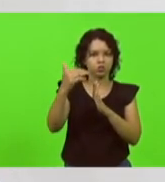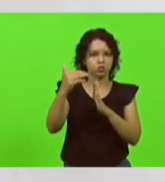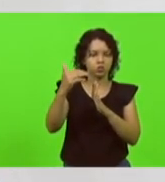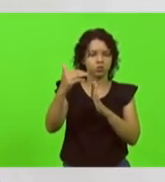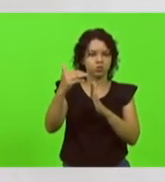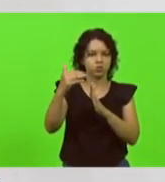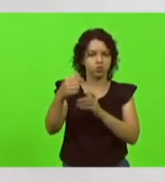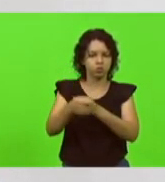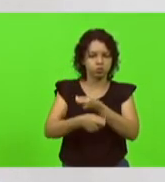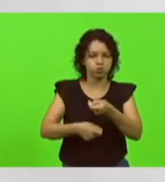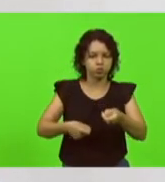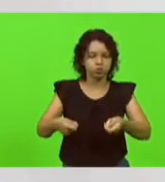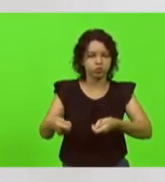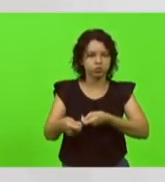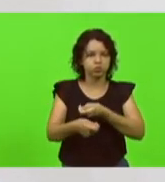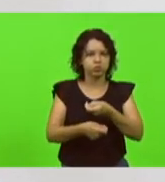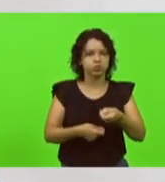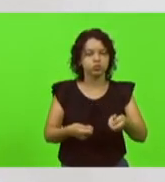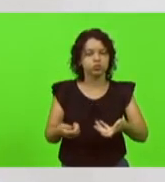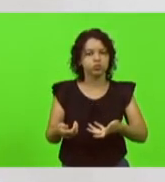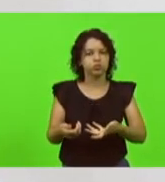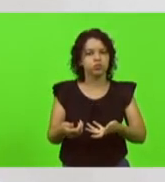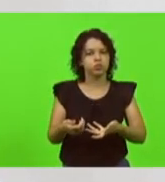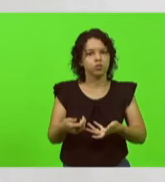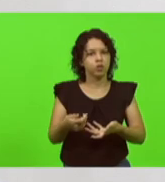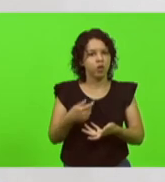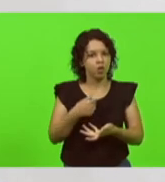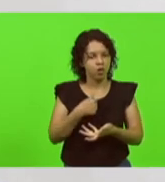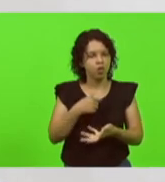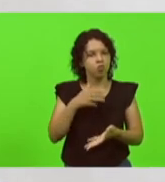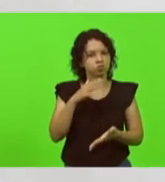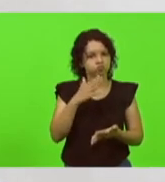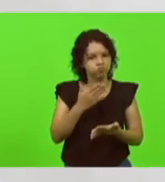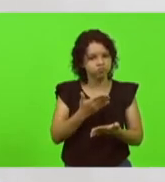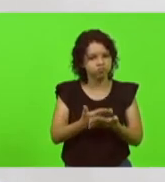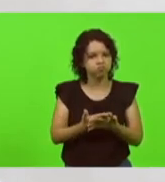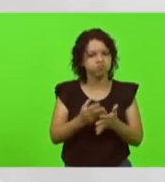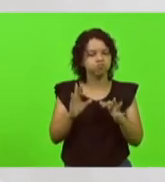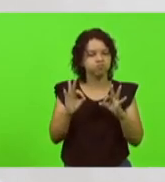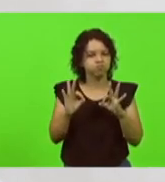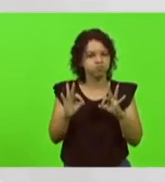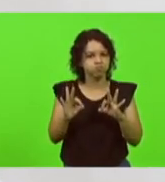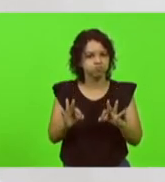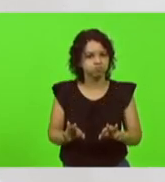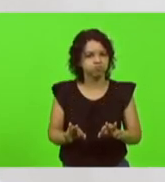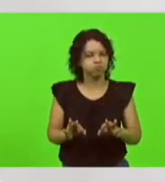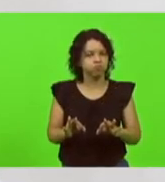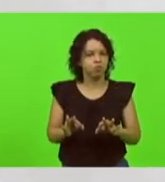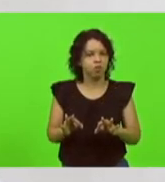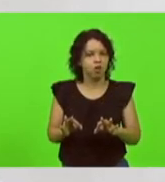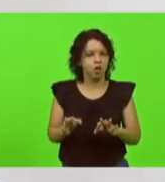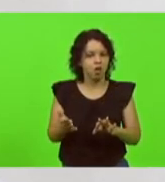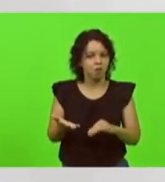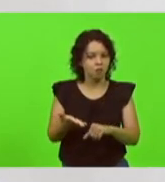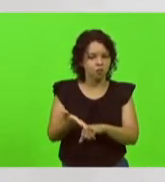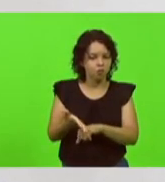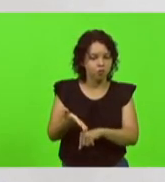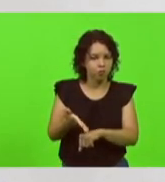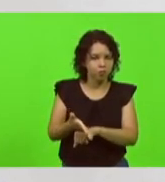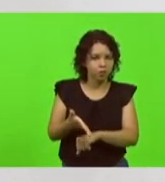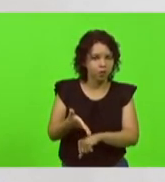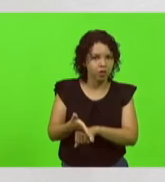E que, não tenho dúvida, que este envolvimento é que ele